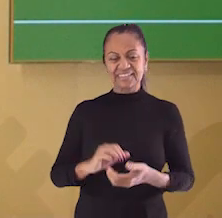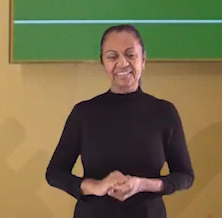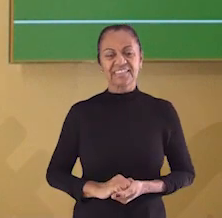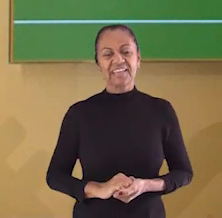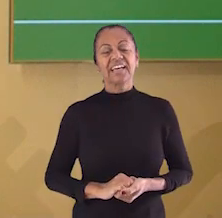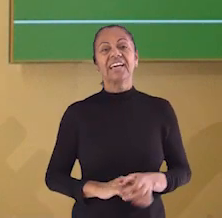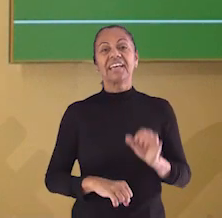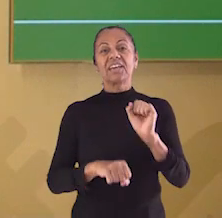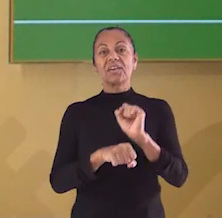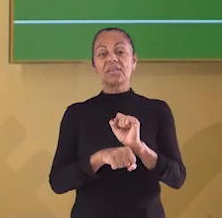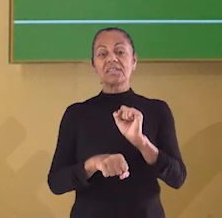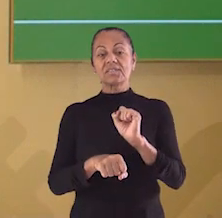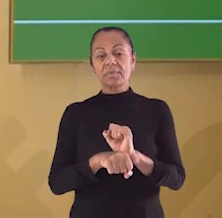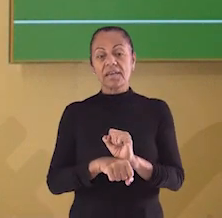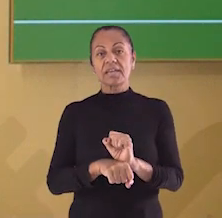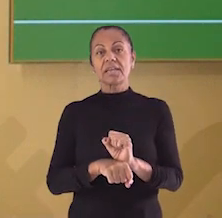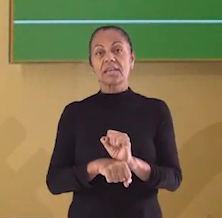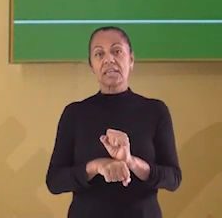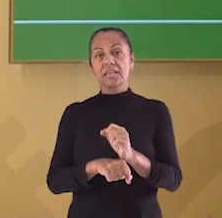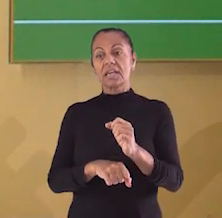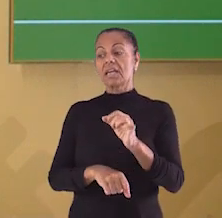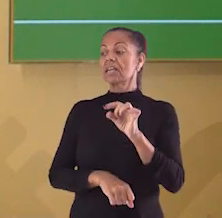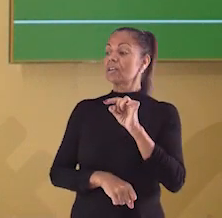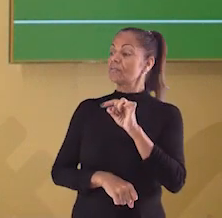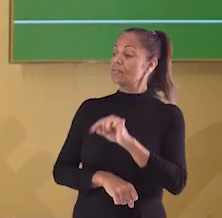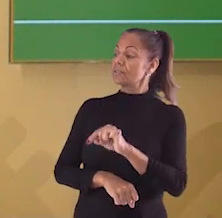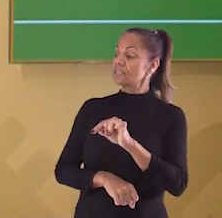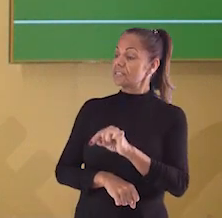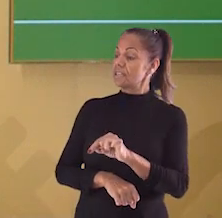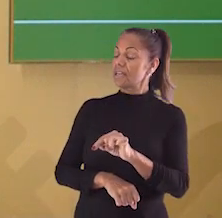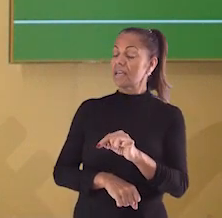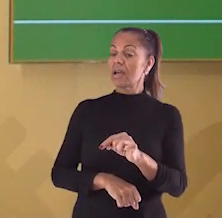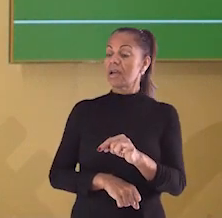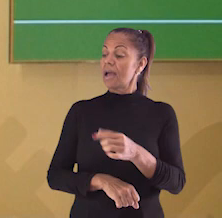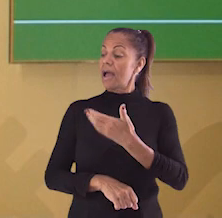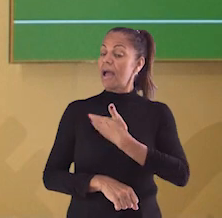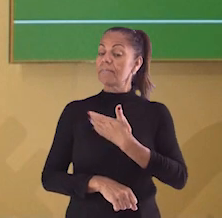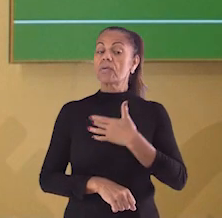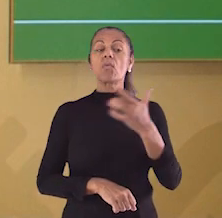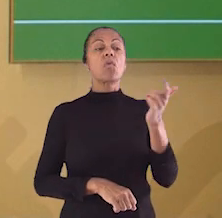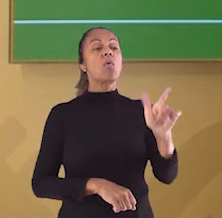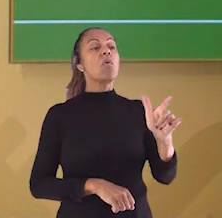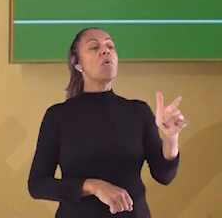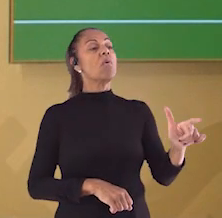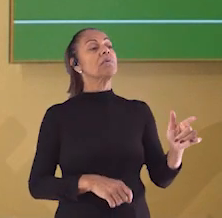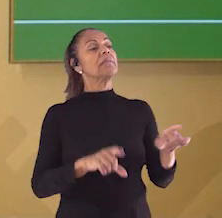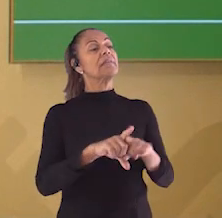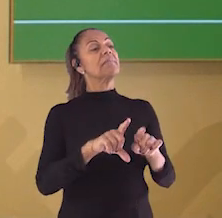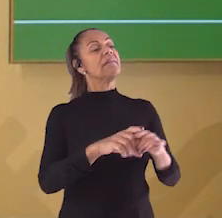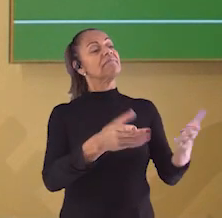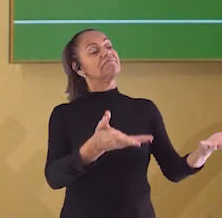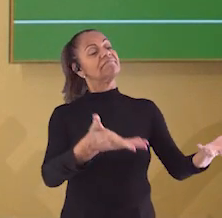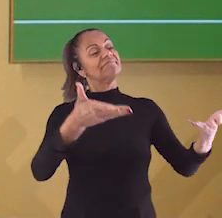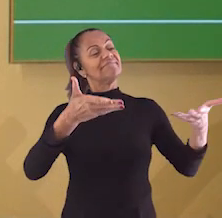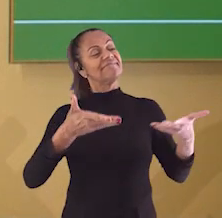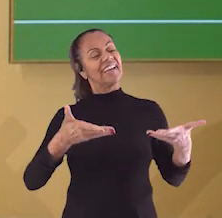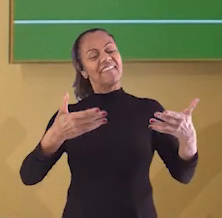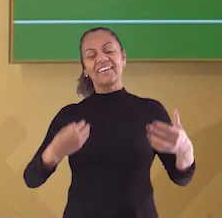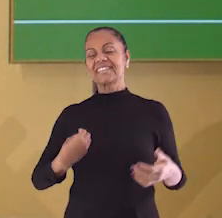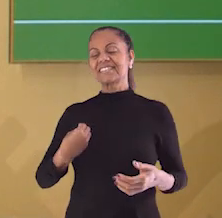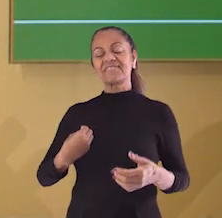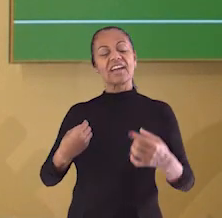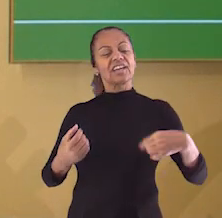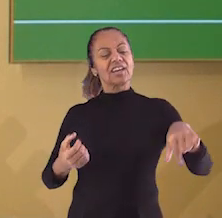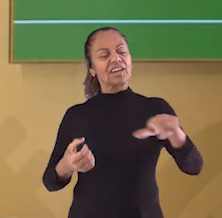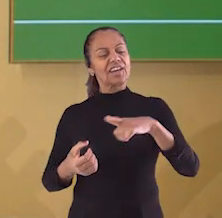também. Tá? E eu espero que, além da nossa colega aqui, além da Ana Júlia, outros de vocês também venham